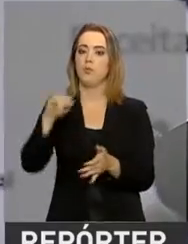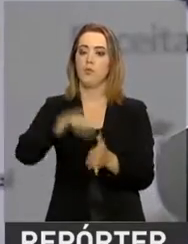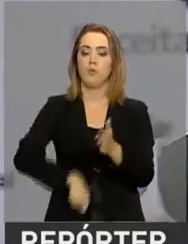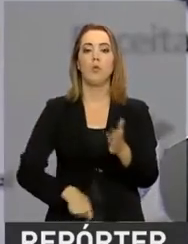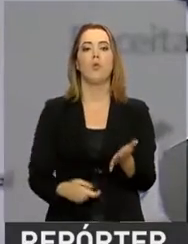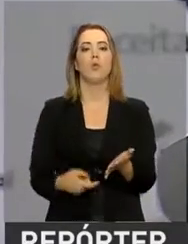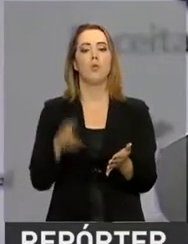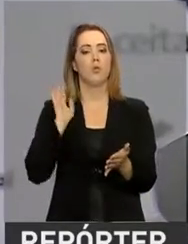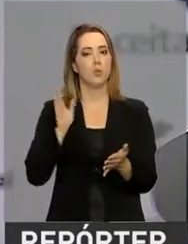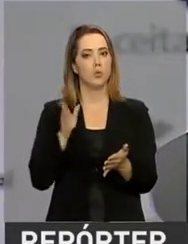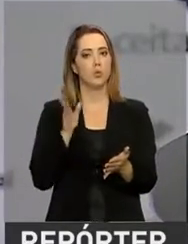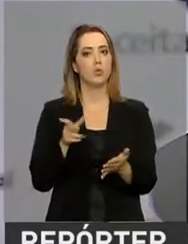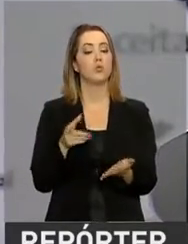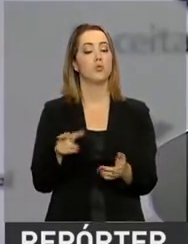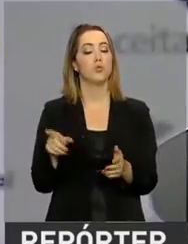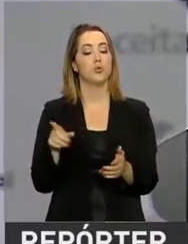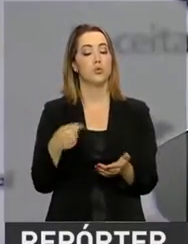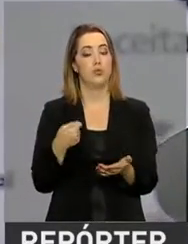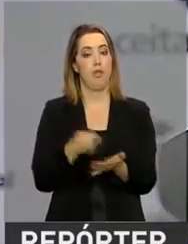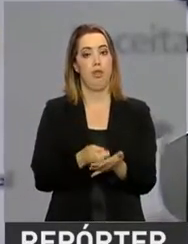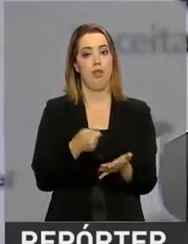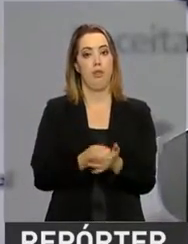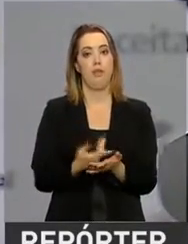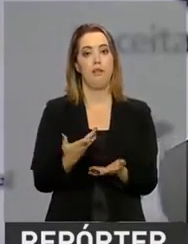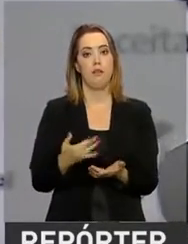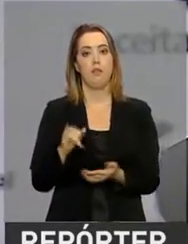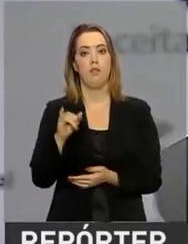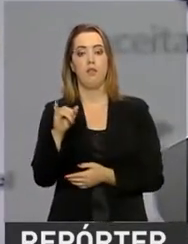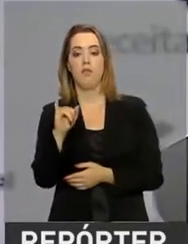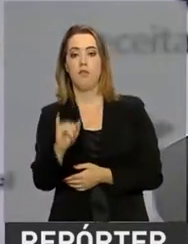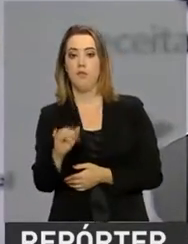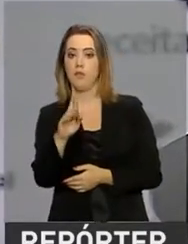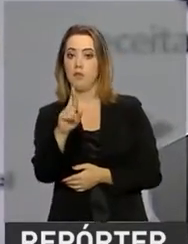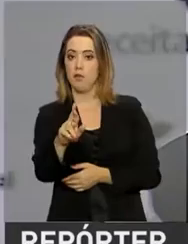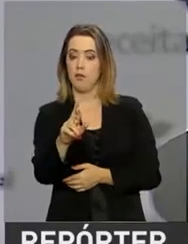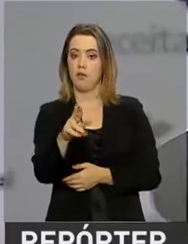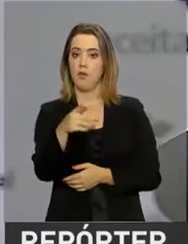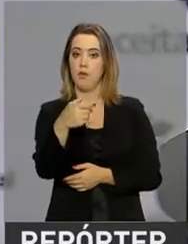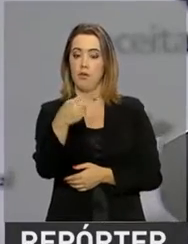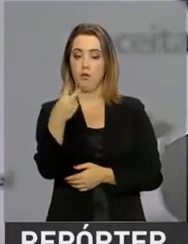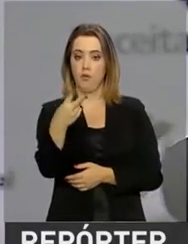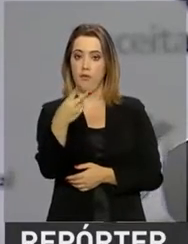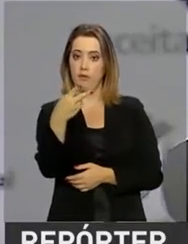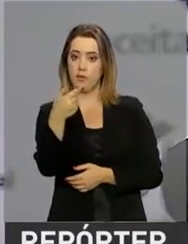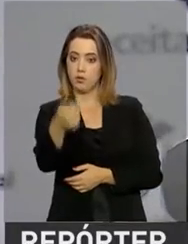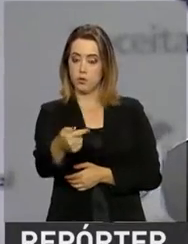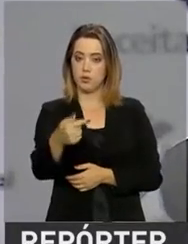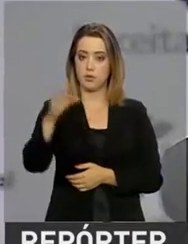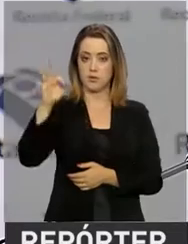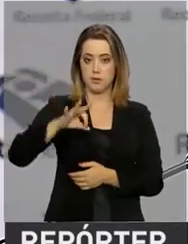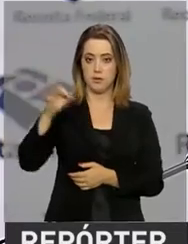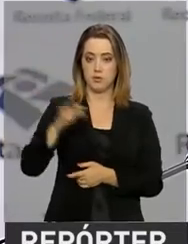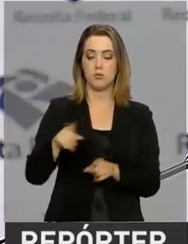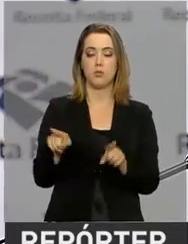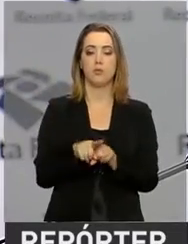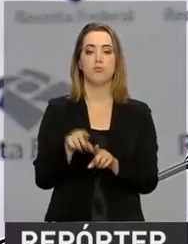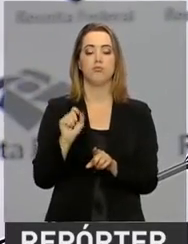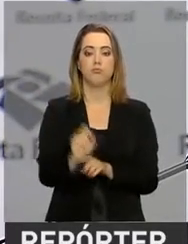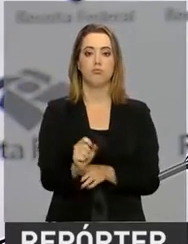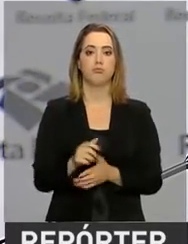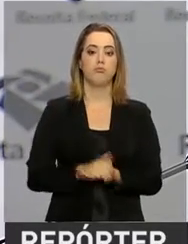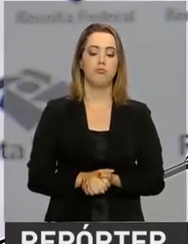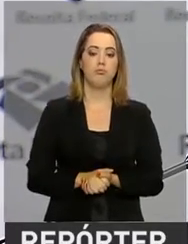renda devido, já fora do programa, o imposto de renda normal, se for pessoa física, 27,5%, mais a multa de ofício. O prazo